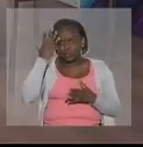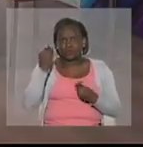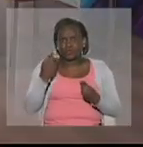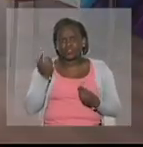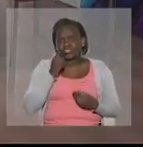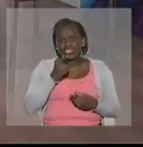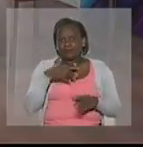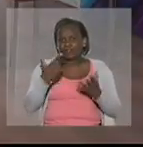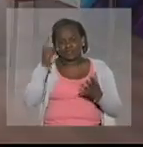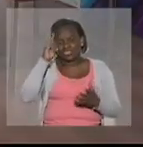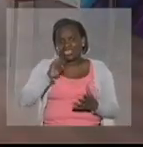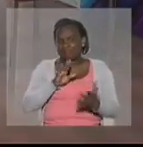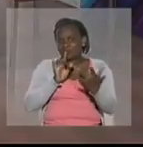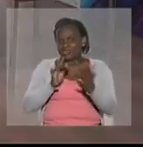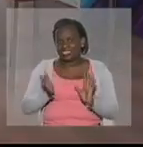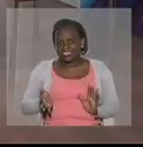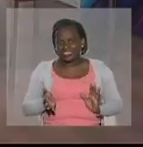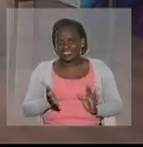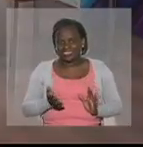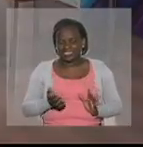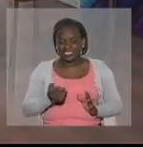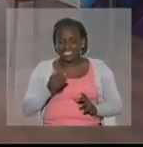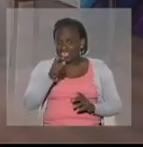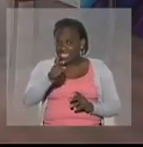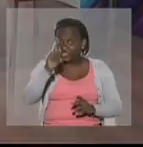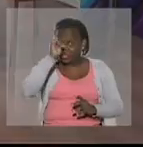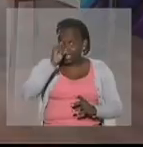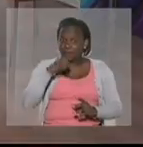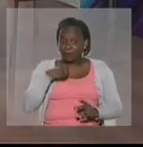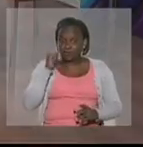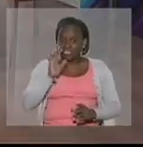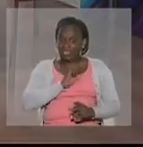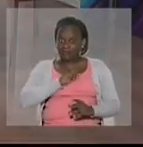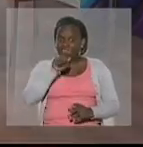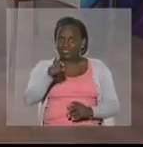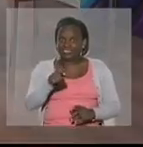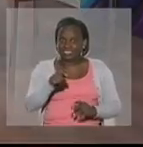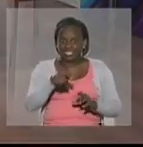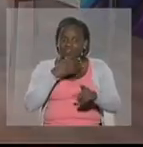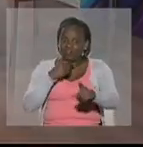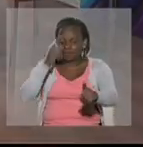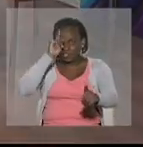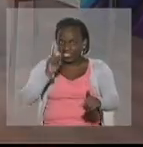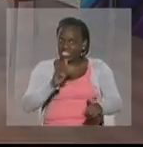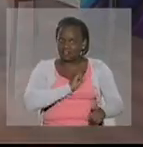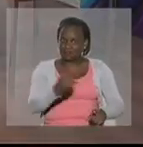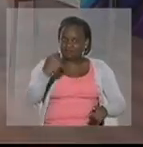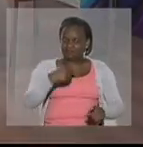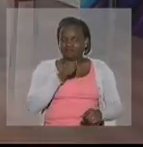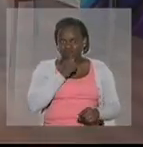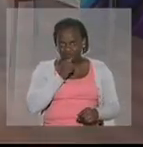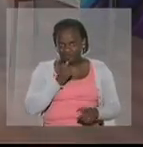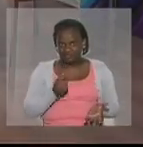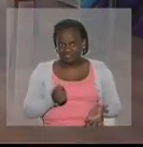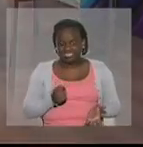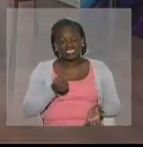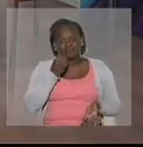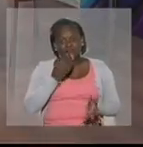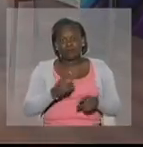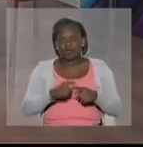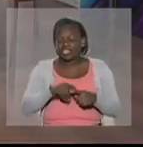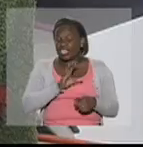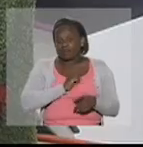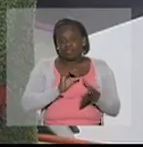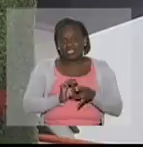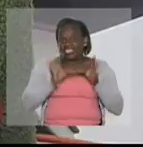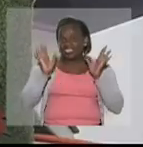monte de gente consegue sabe que tá tendo né não ele ele não sabe que ela tá se relacionando com ele mas ela sabe que ela tá se relacionando com ele O bom